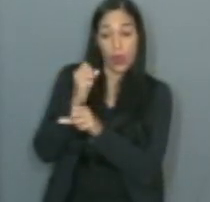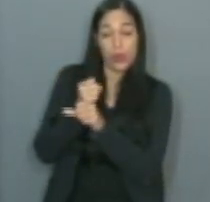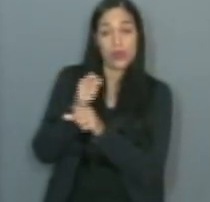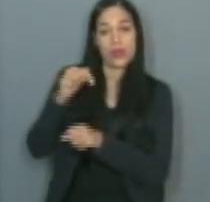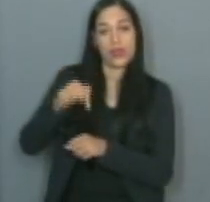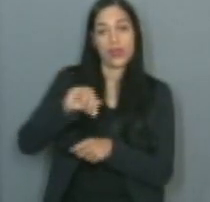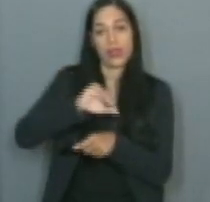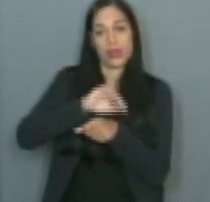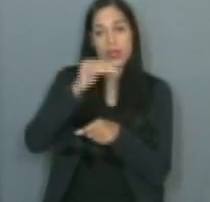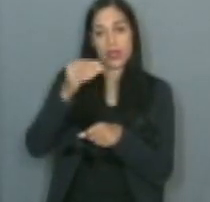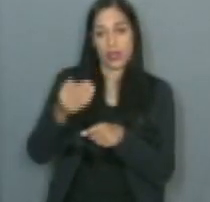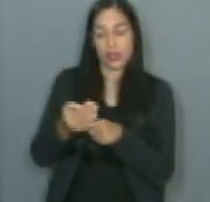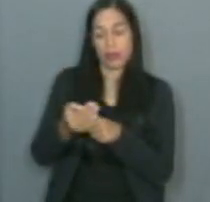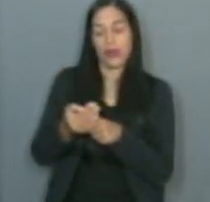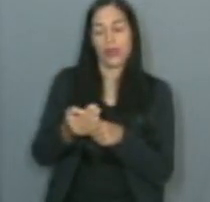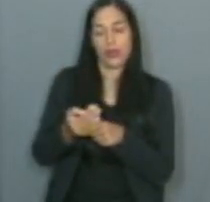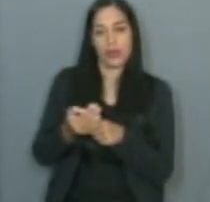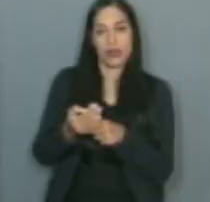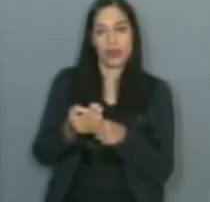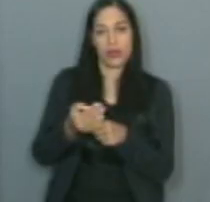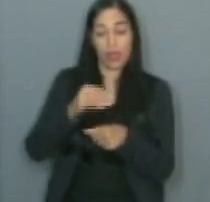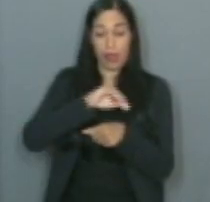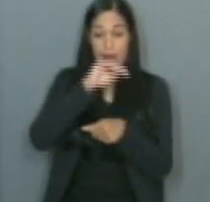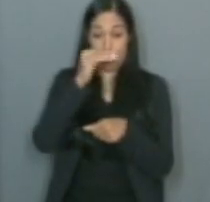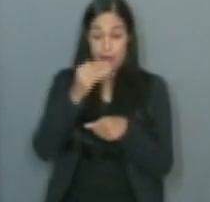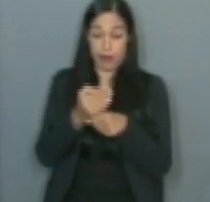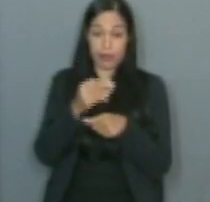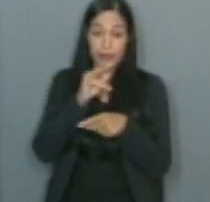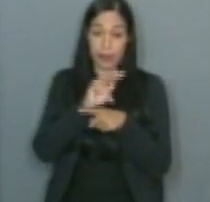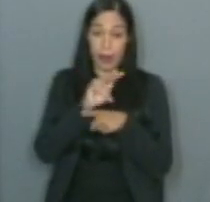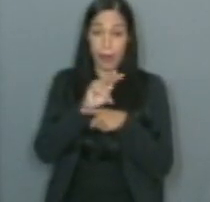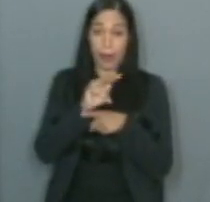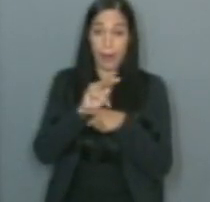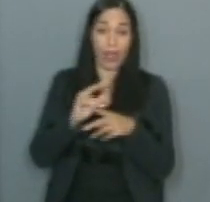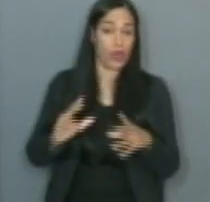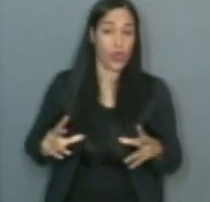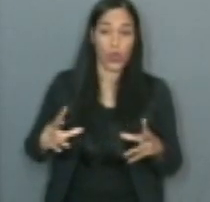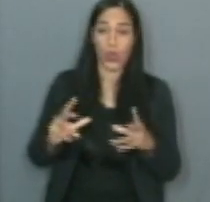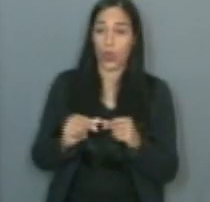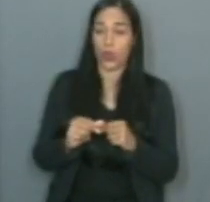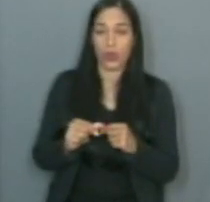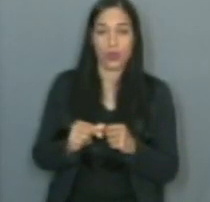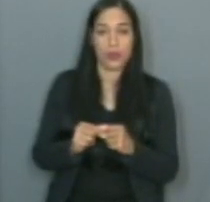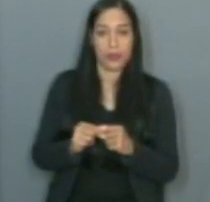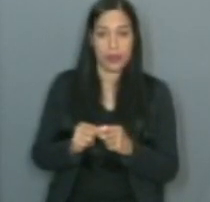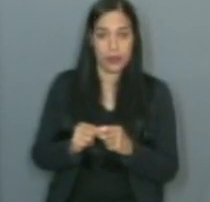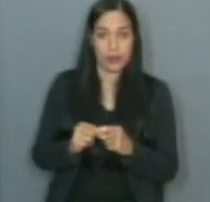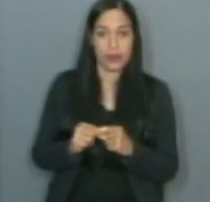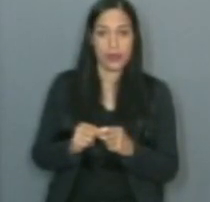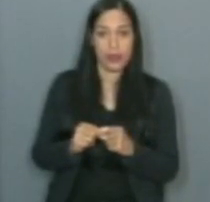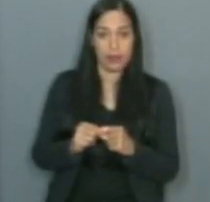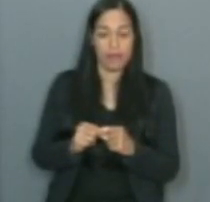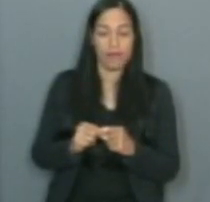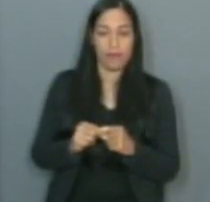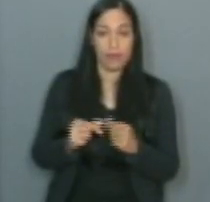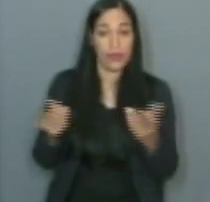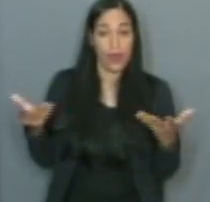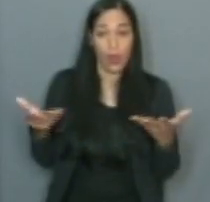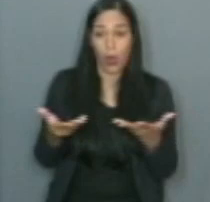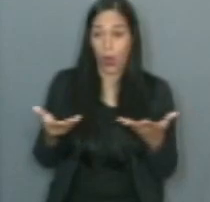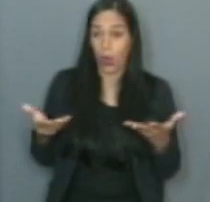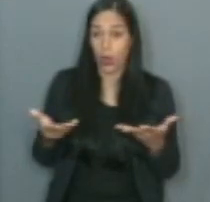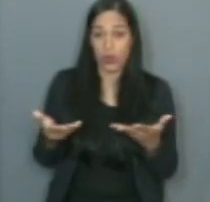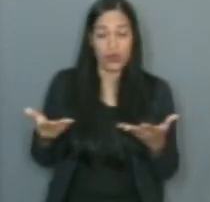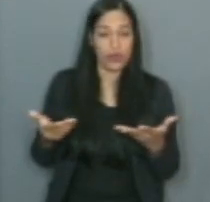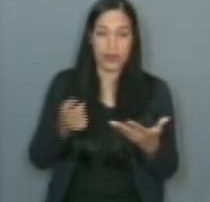esta casa, que deveria ser a casa fiscalizadora de tudo no Poder Executivo. Mas que, infelizmente, hoje não exerce essa